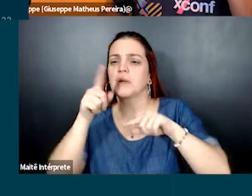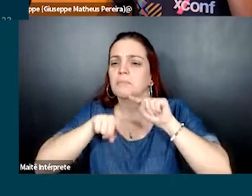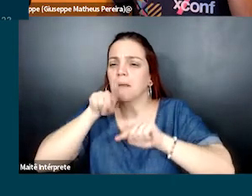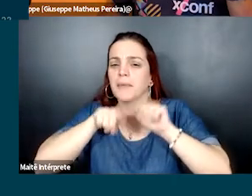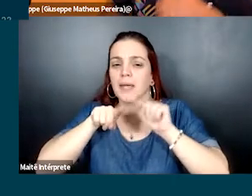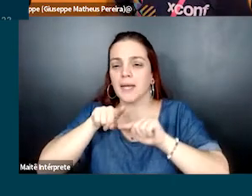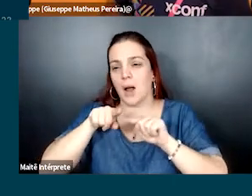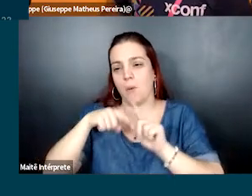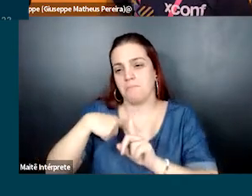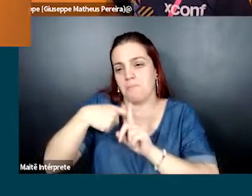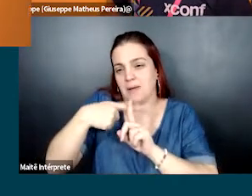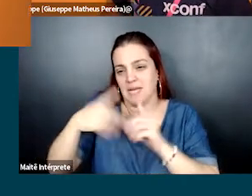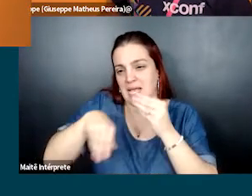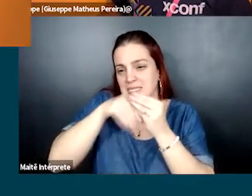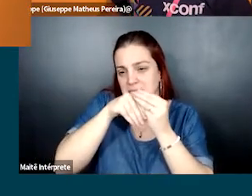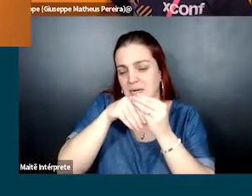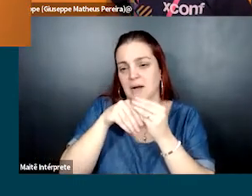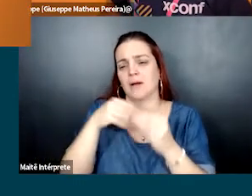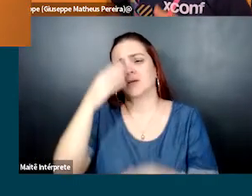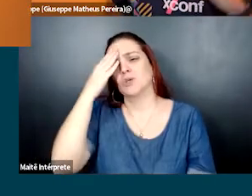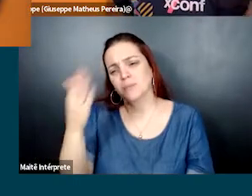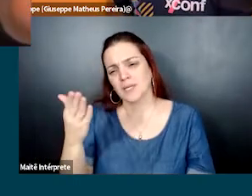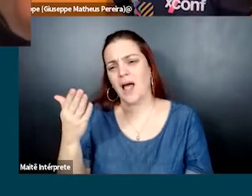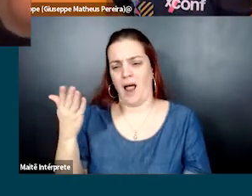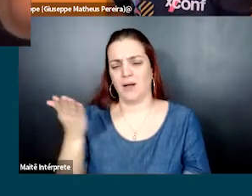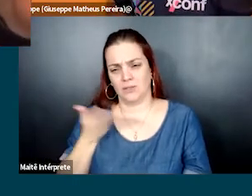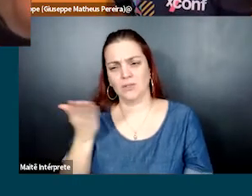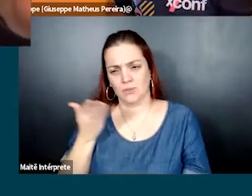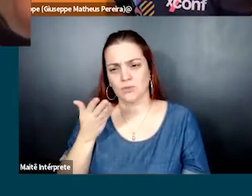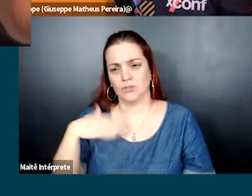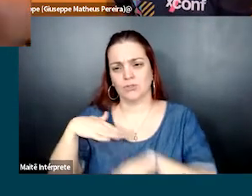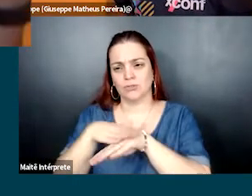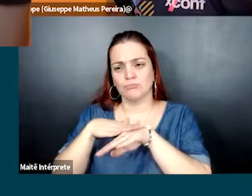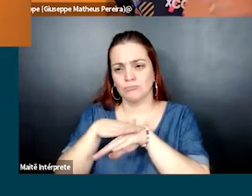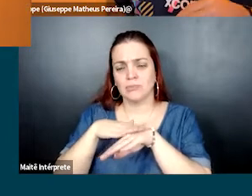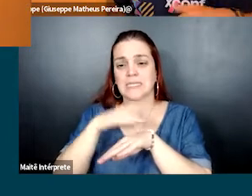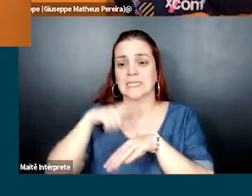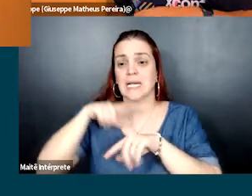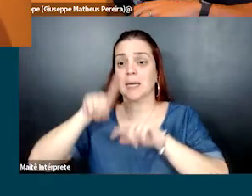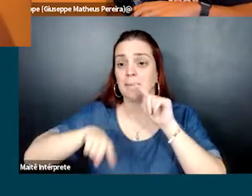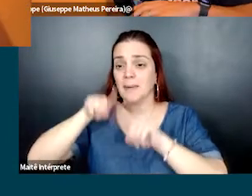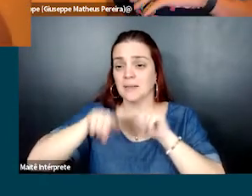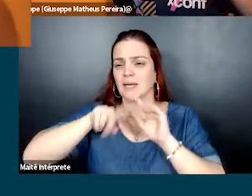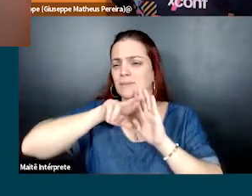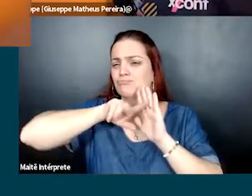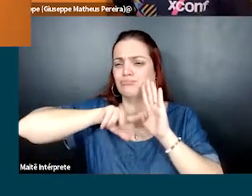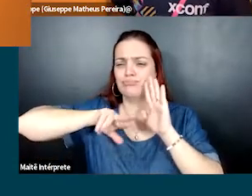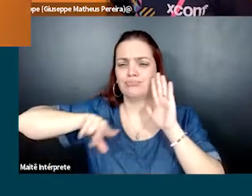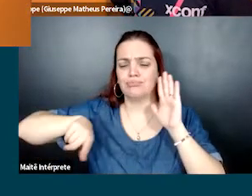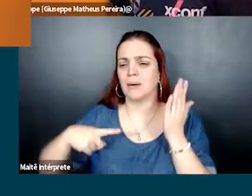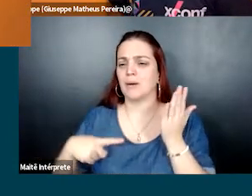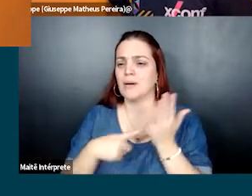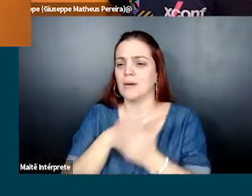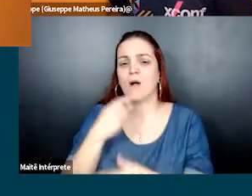aí pelo espaço. E nessa apresentação vai ter um compartilhado material bônus de um manual inteiro de